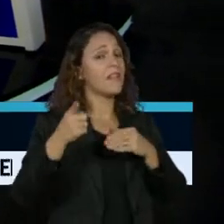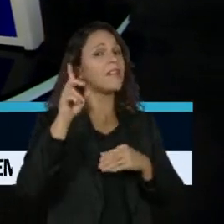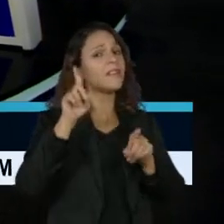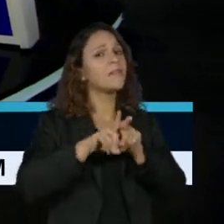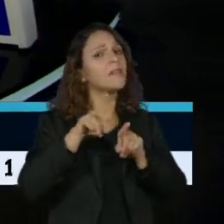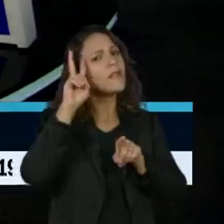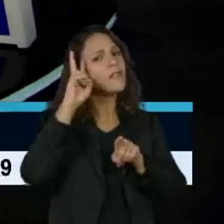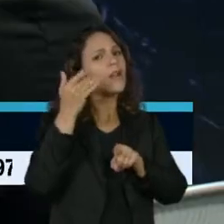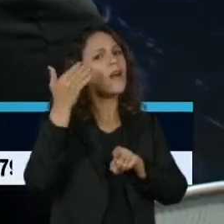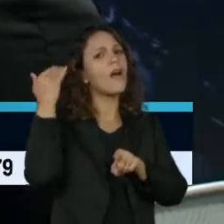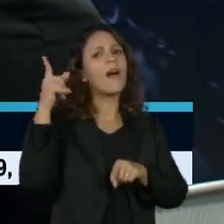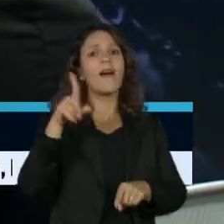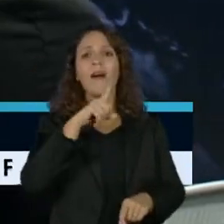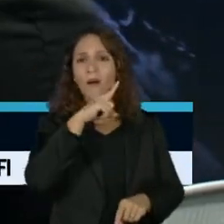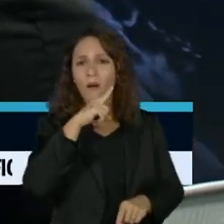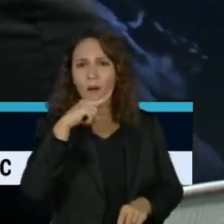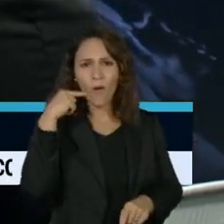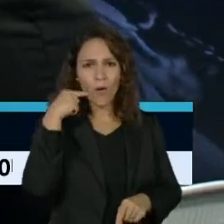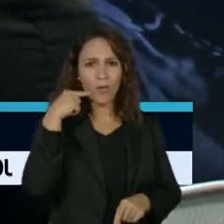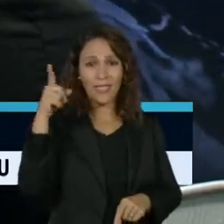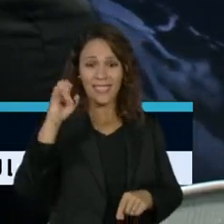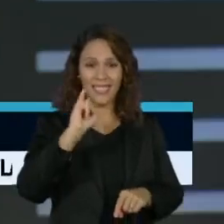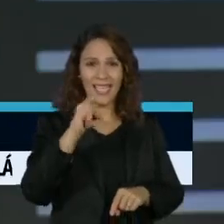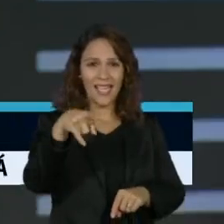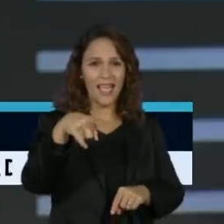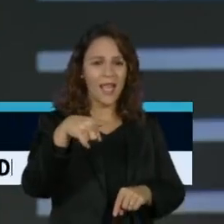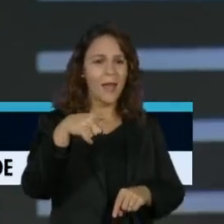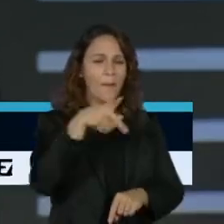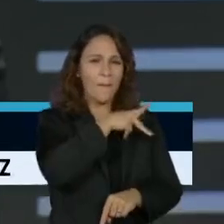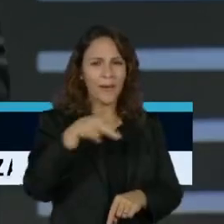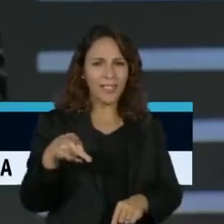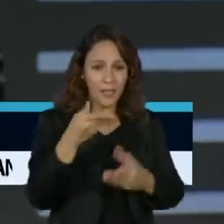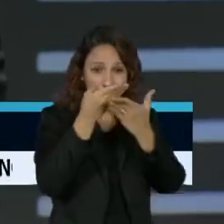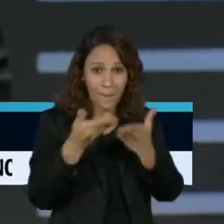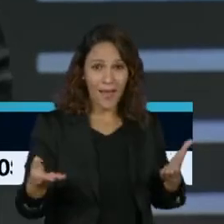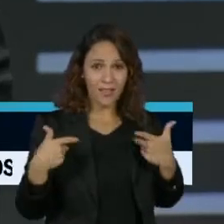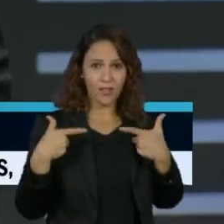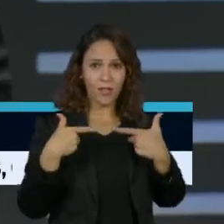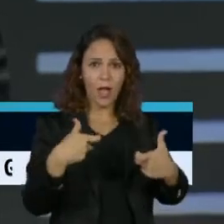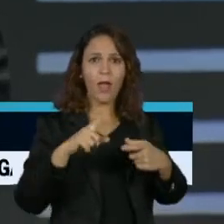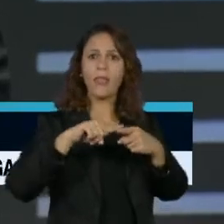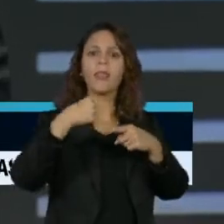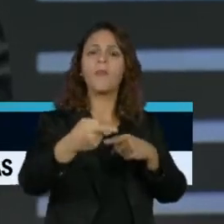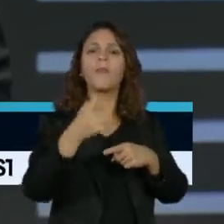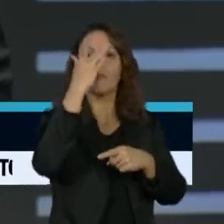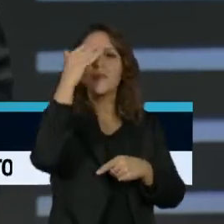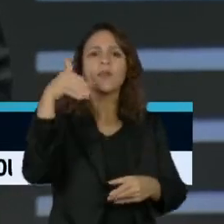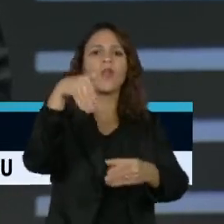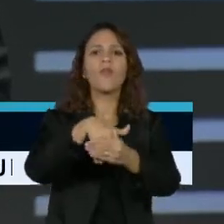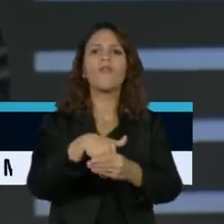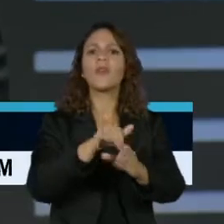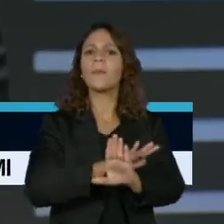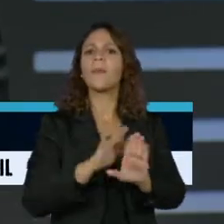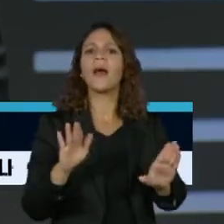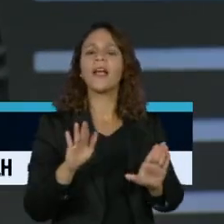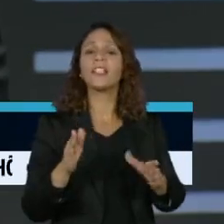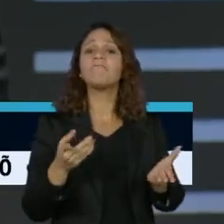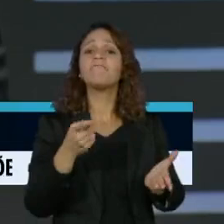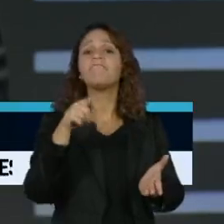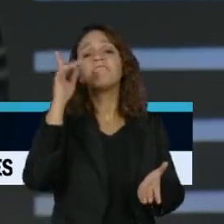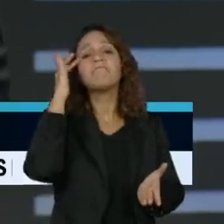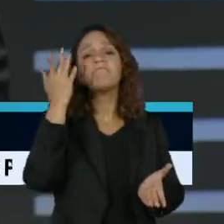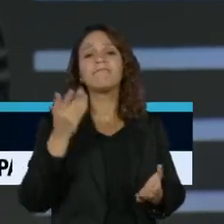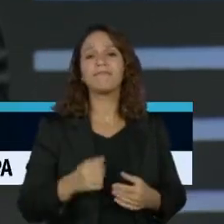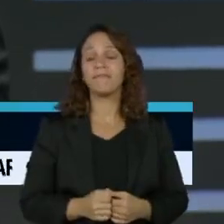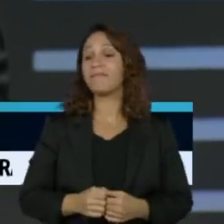que perderam guerra acabaram caindo na sequência não puxa ainda tem o que muitos analistas internacionais estão